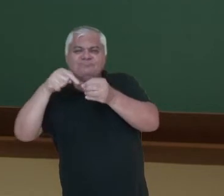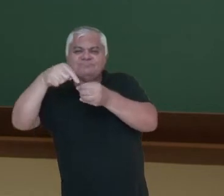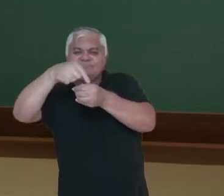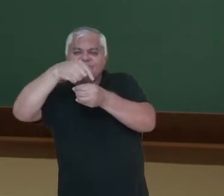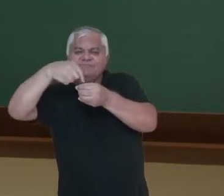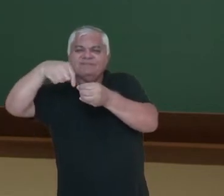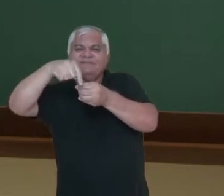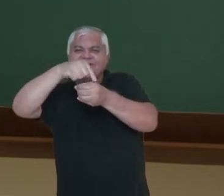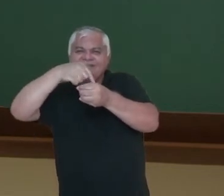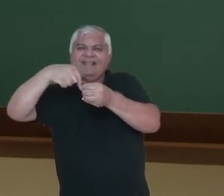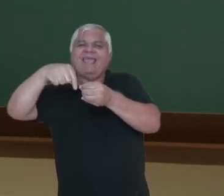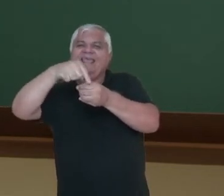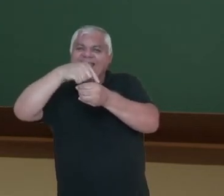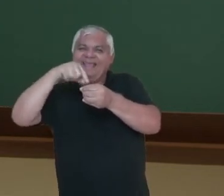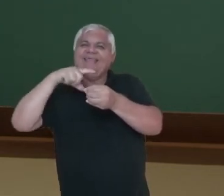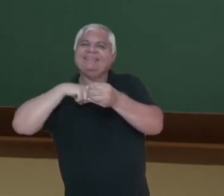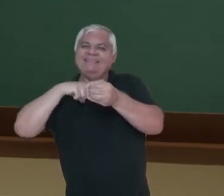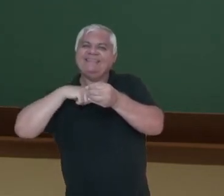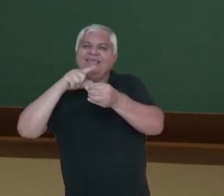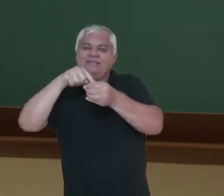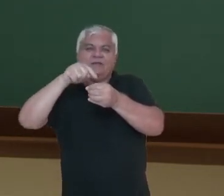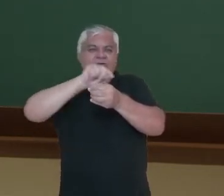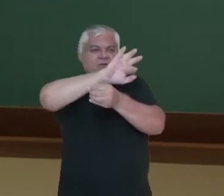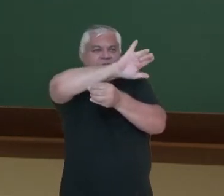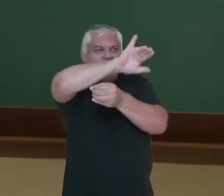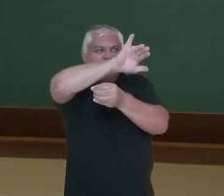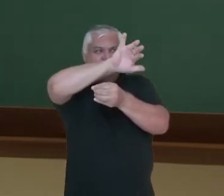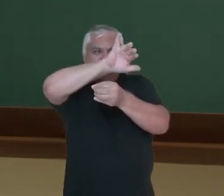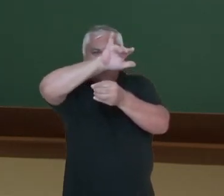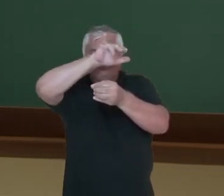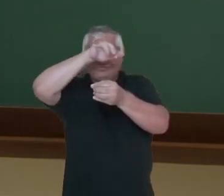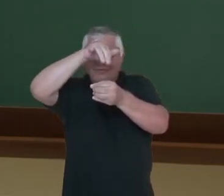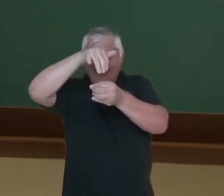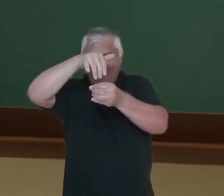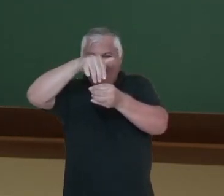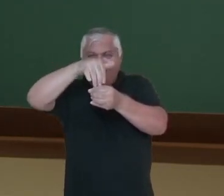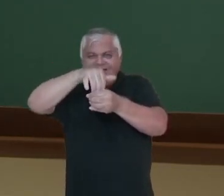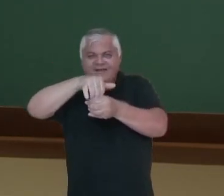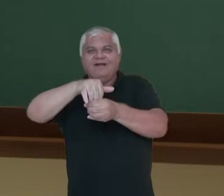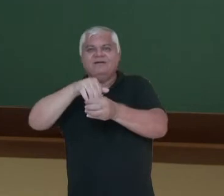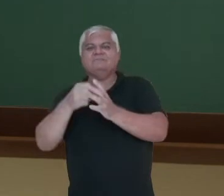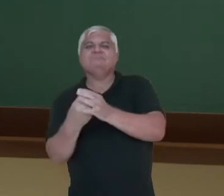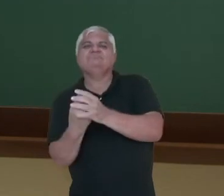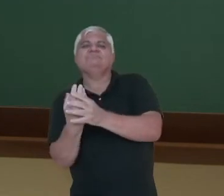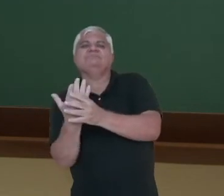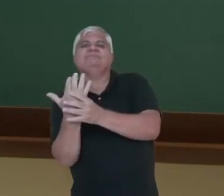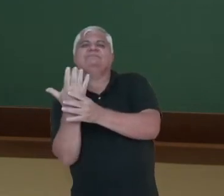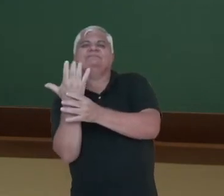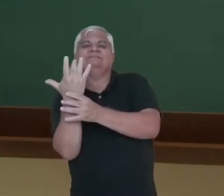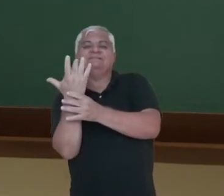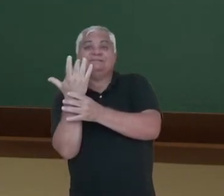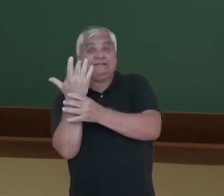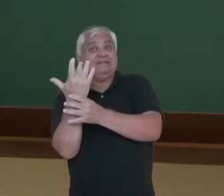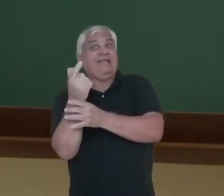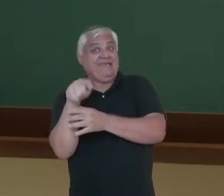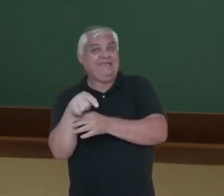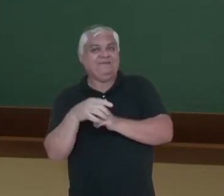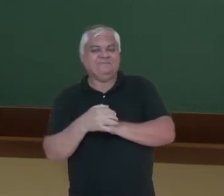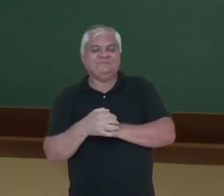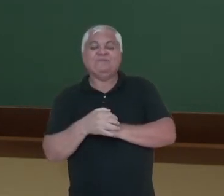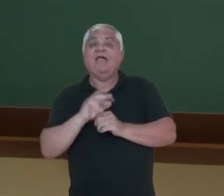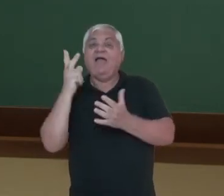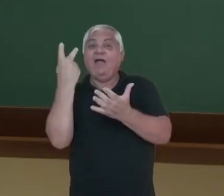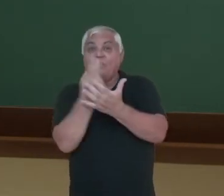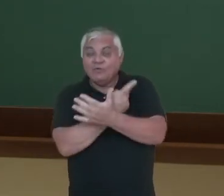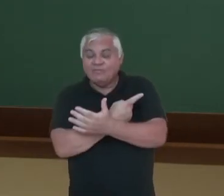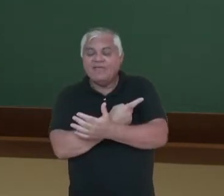aquelas escamas onde o grão de pólen vai entrar para ocorrer a reprodução, ok? Uma vez que a